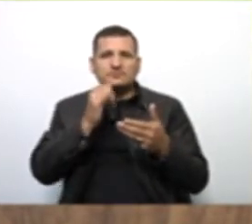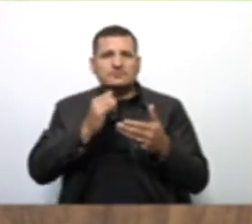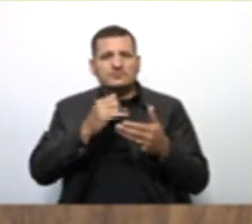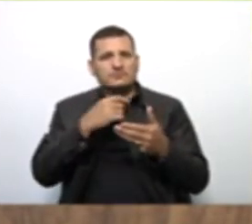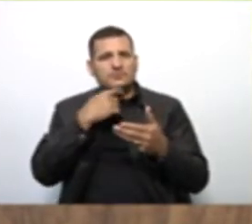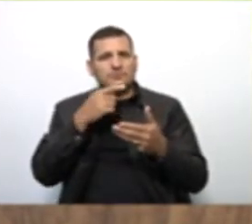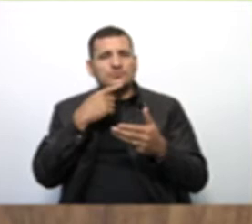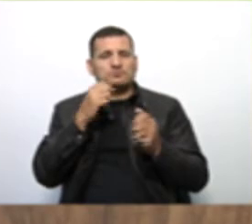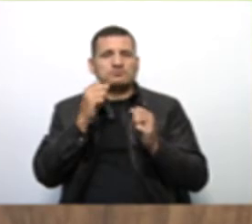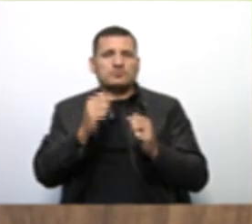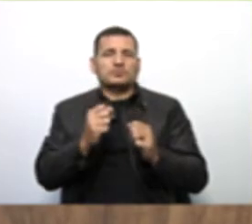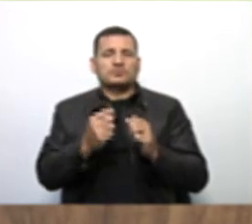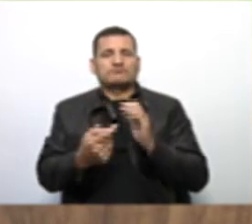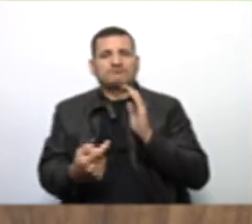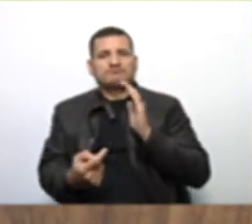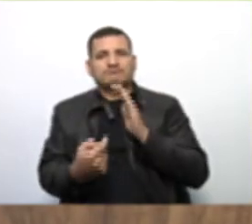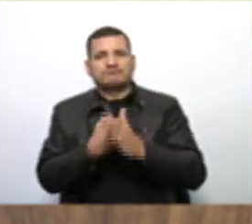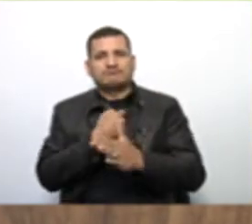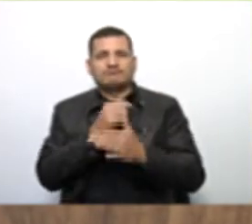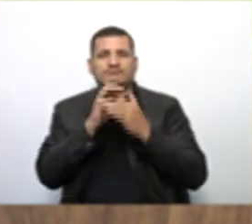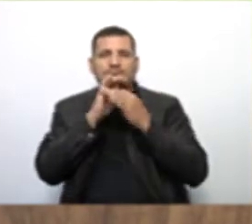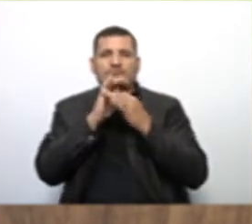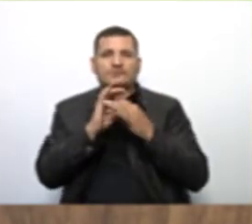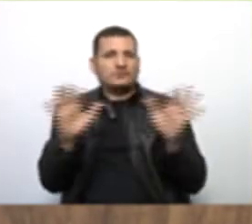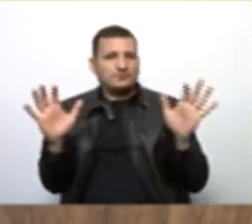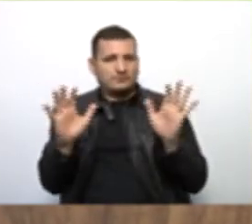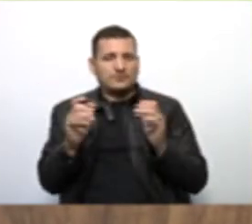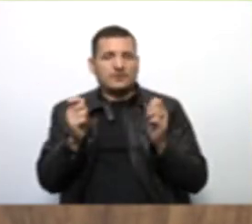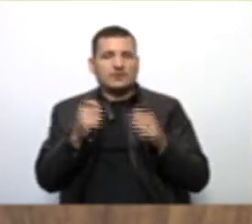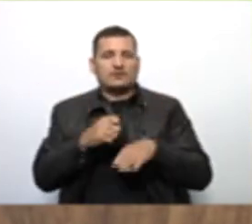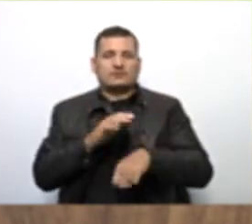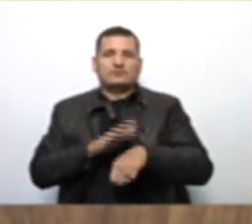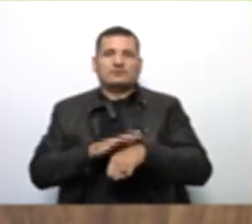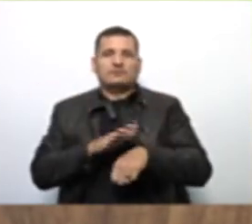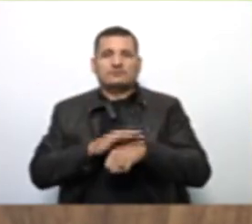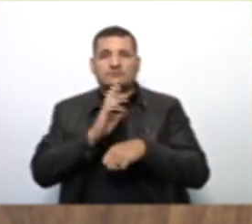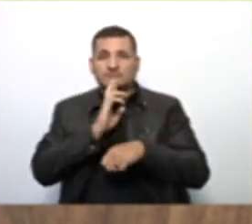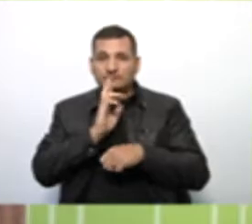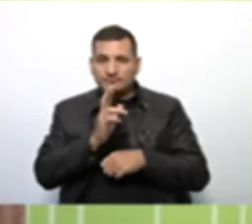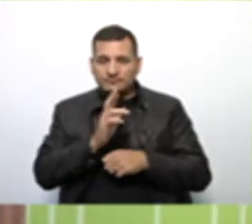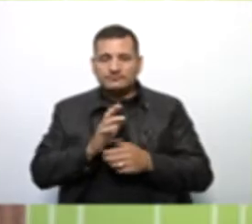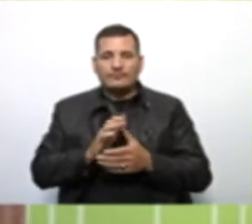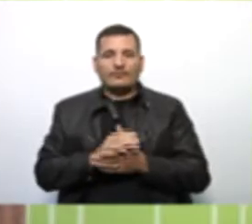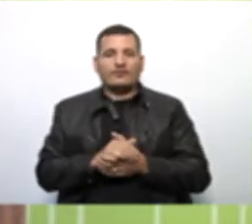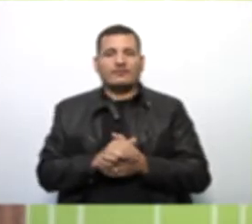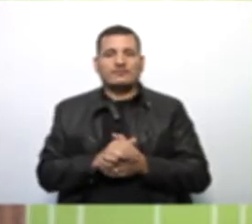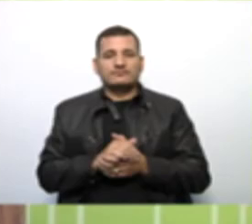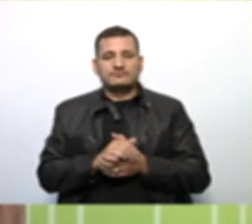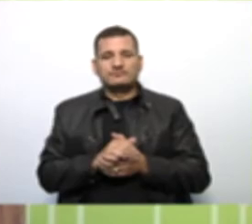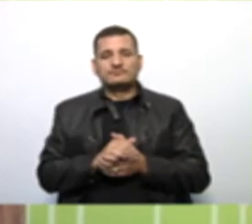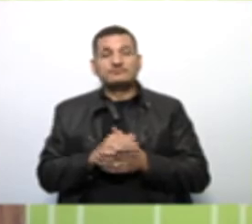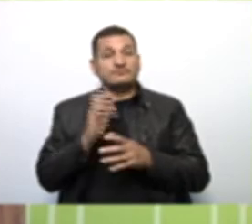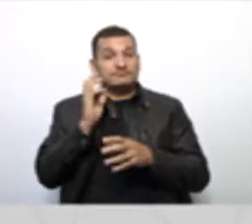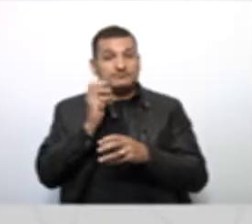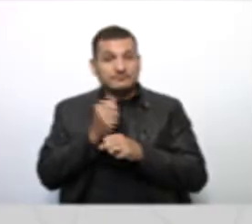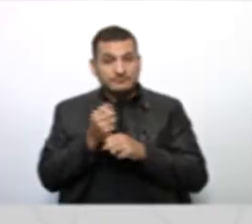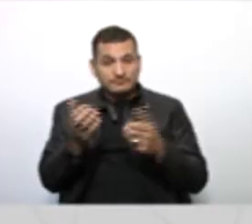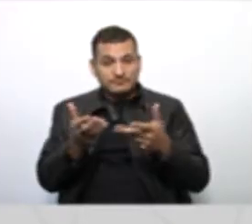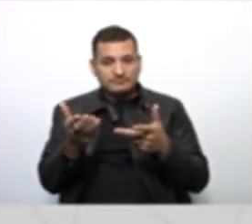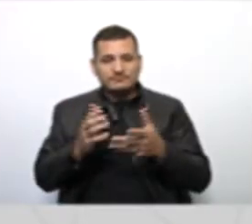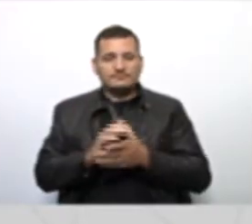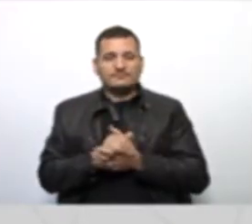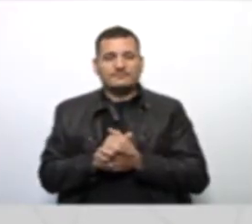cá para a gente responder. E vamos acompanhar a aula aí com o professor Cleiton agora. Vamos lá, pessoal? Vamos para a nossa revisão? Vamos lá.